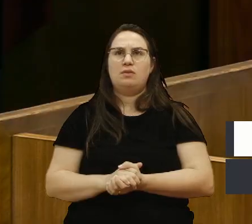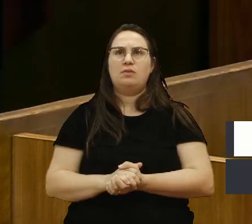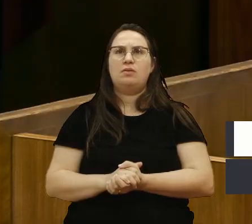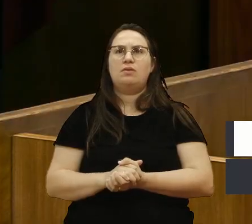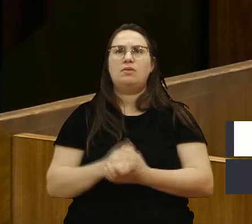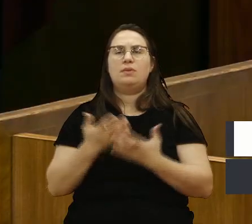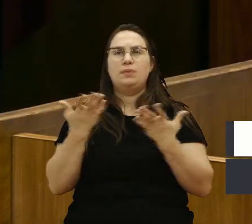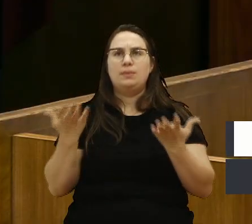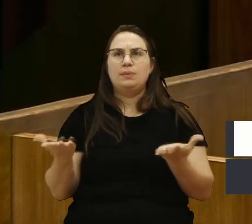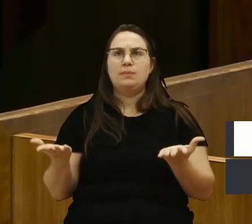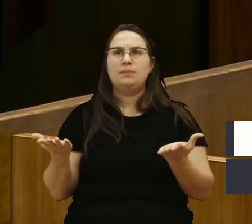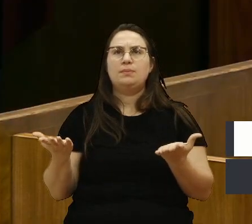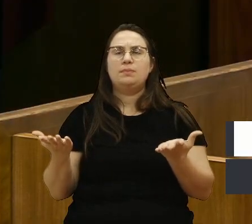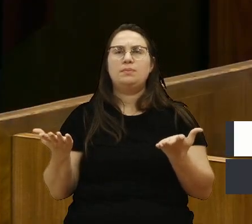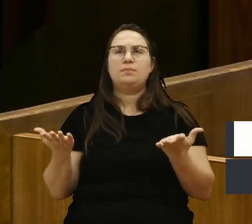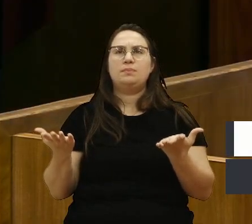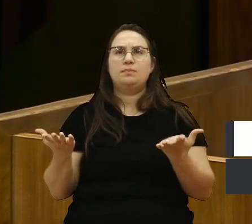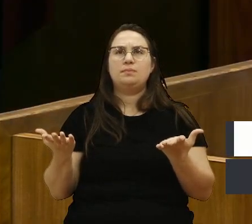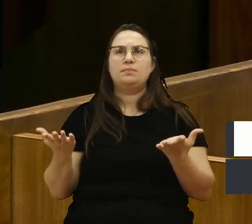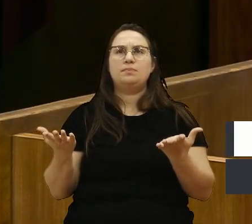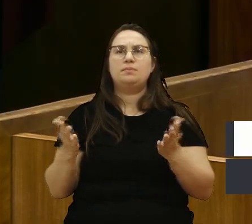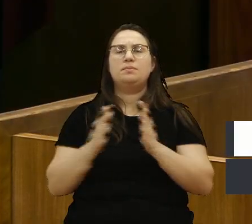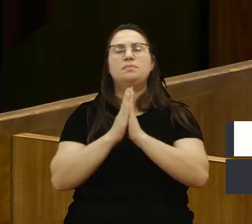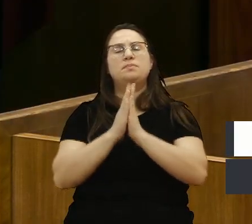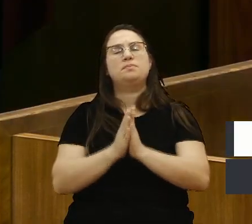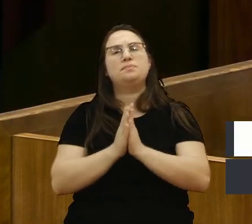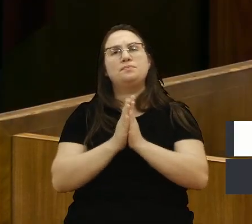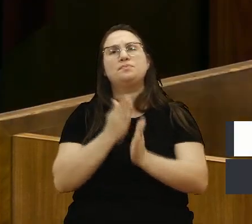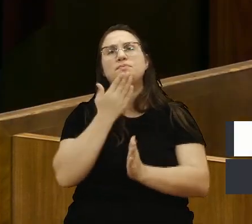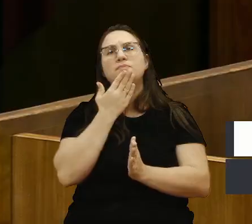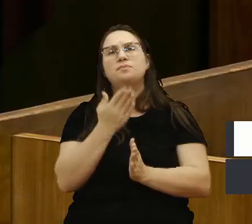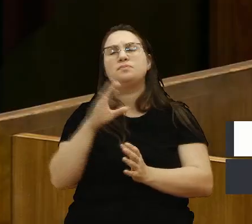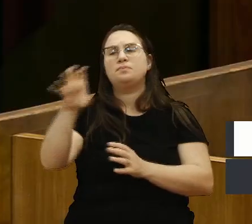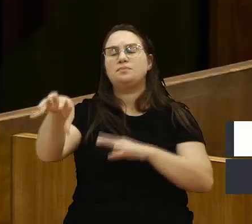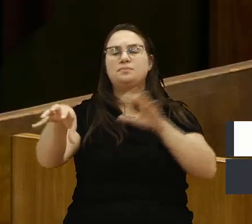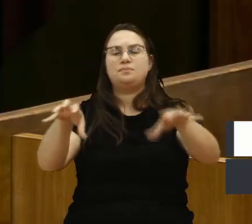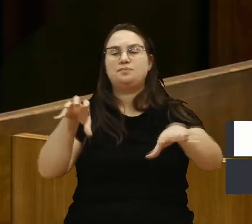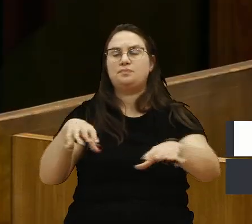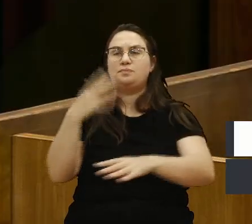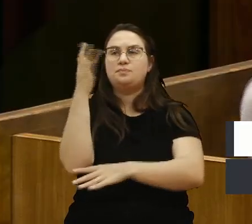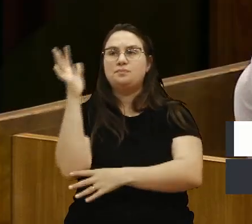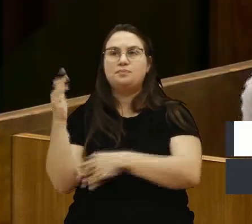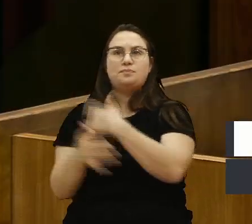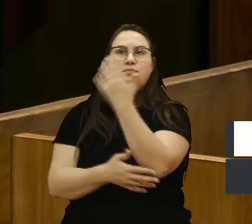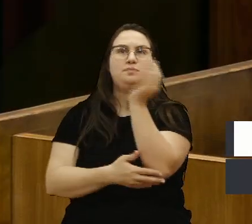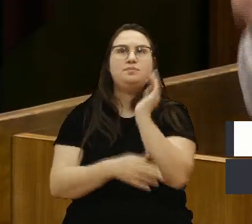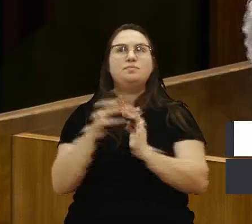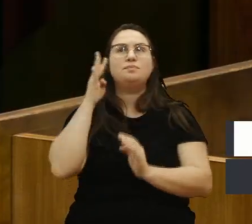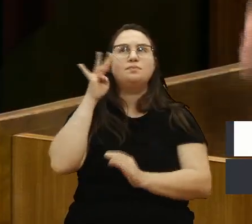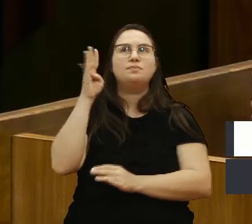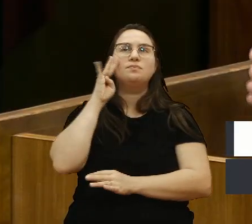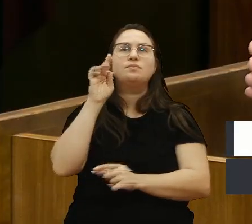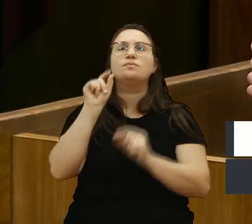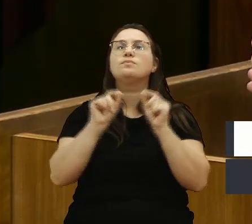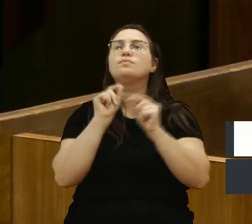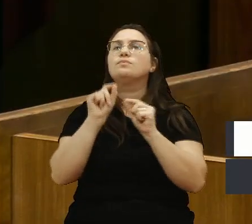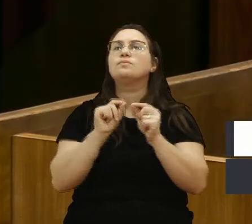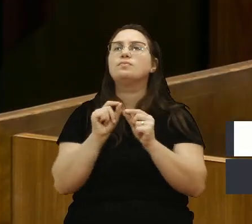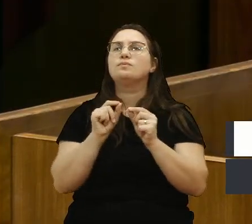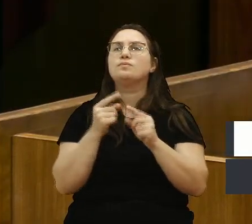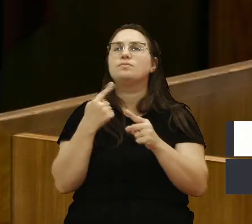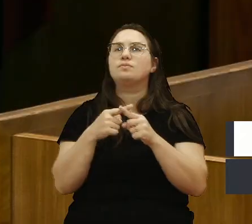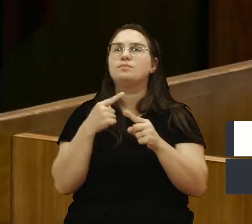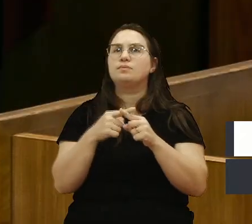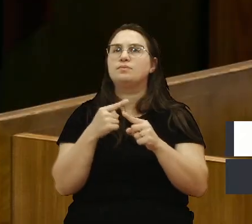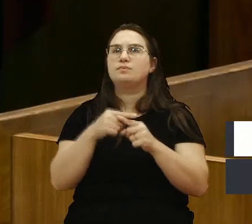Então, gente, eu só peço aqui que os órgãos do meio ambiente começam a refletir sobre essa questão. Porque